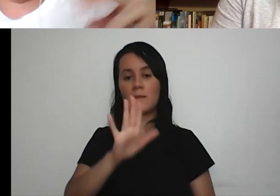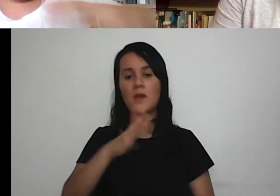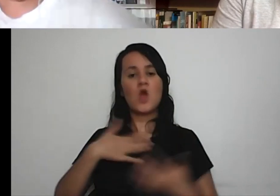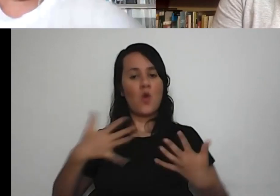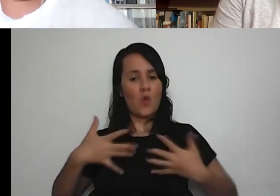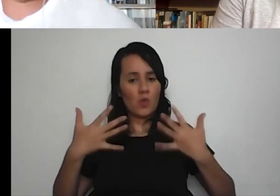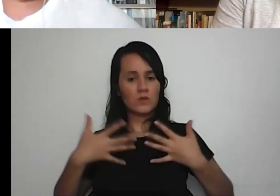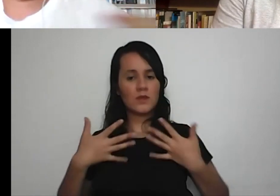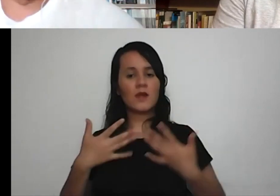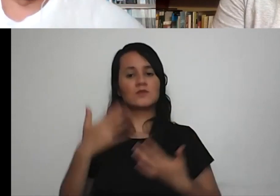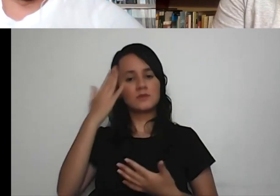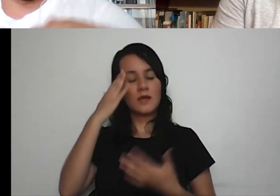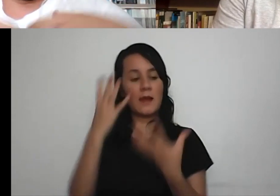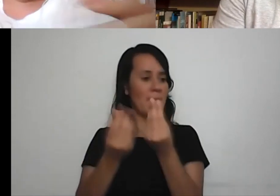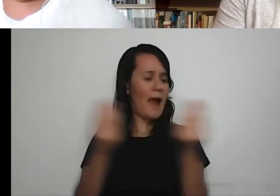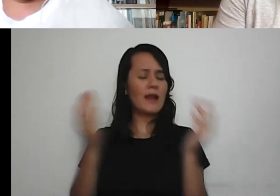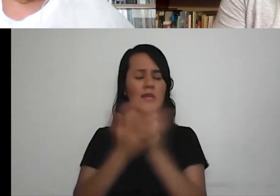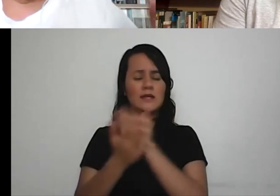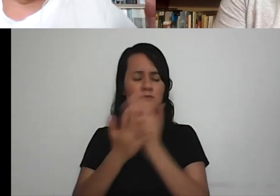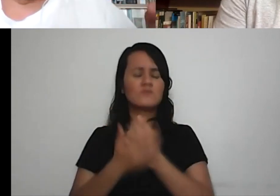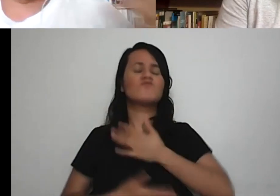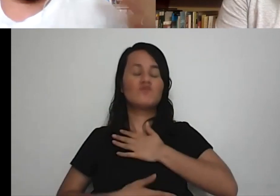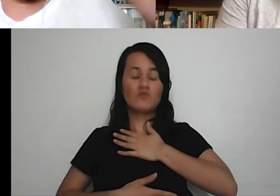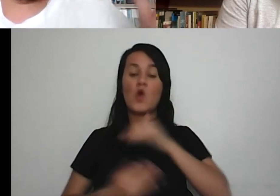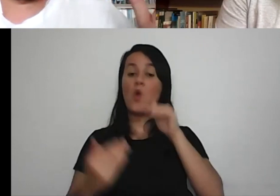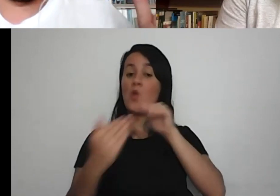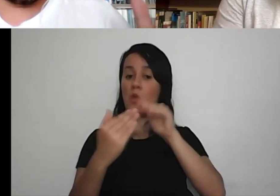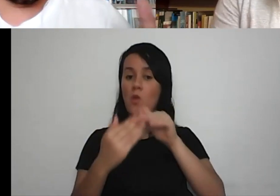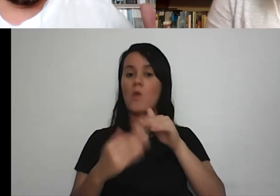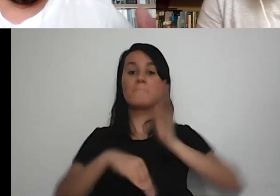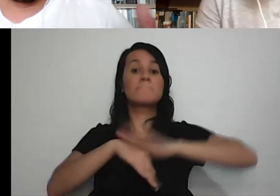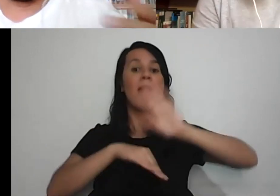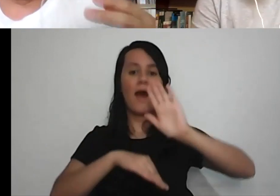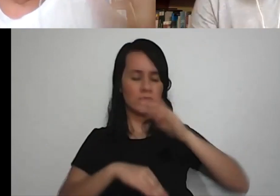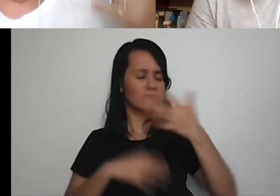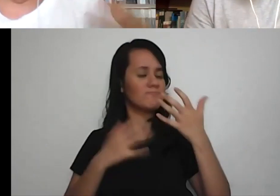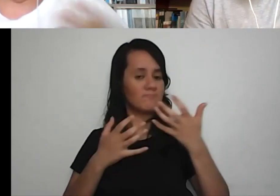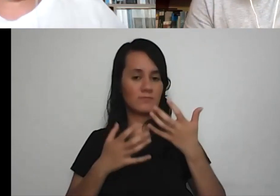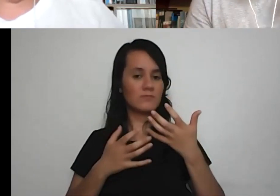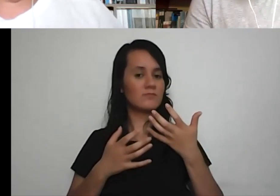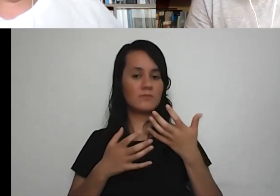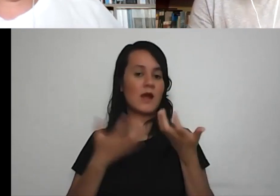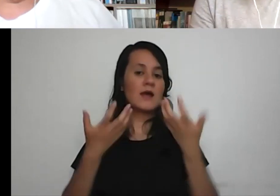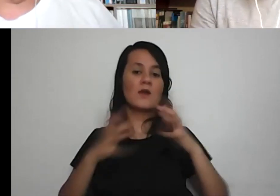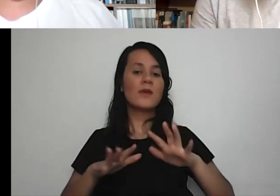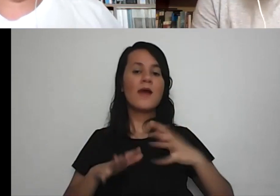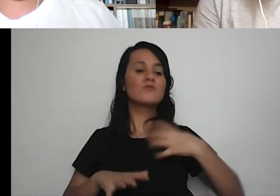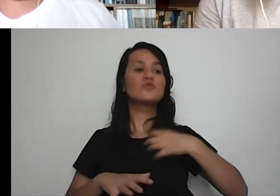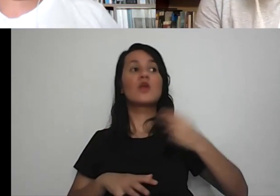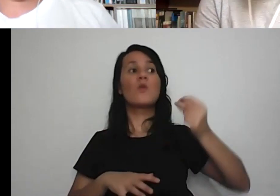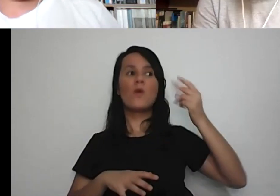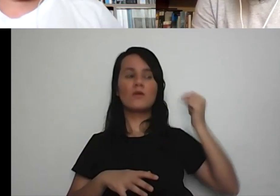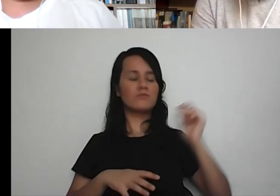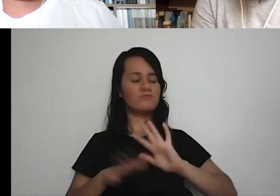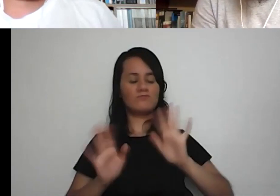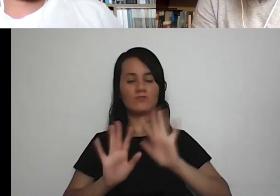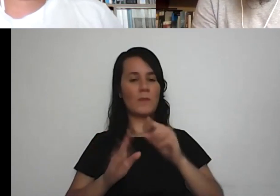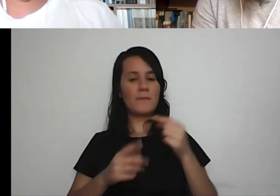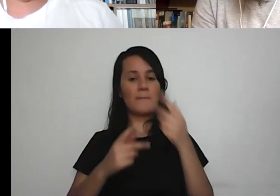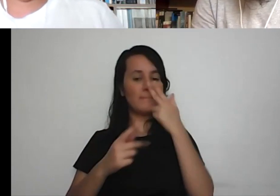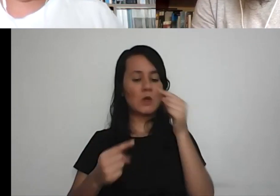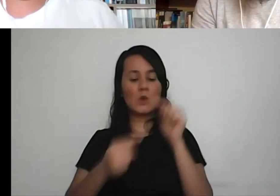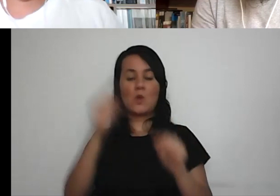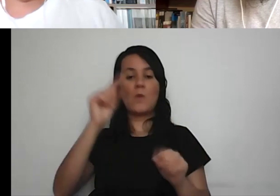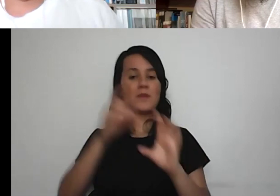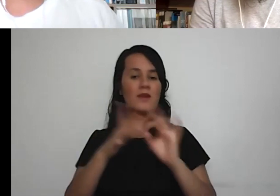esse soterramento, eu sou a favor do mais, né? E não dos mecanismos anteriores que não pareciam nada